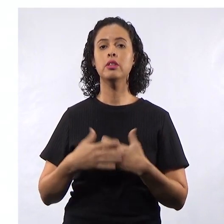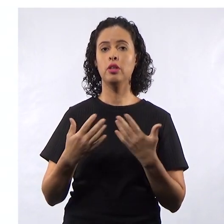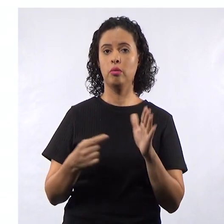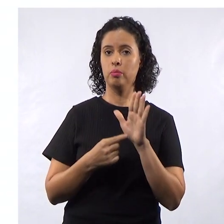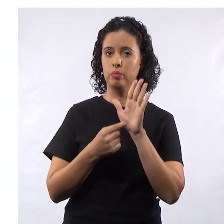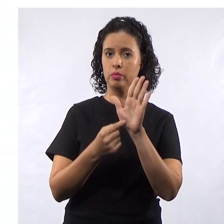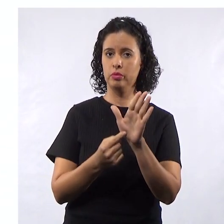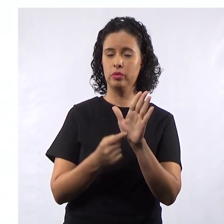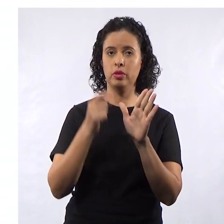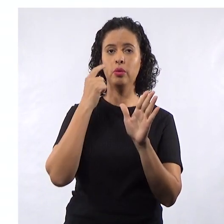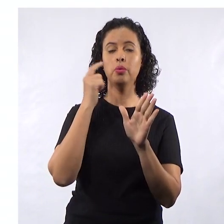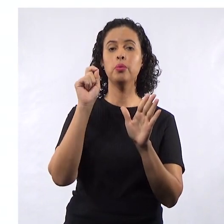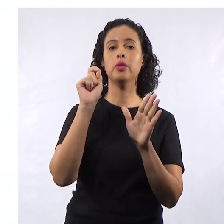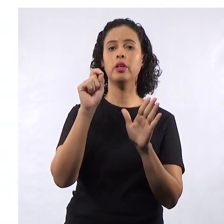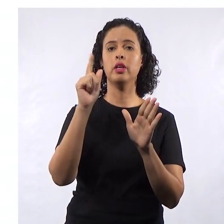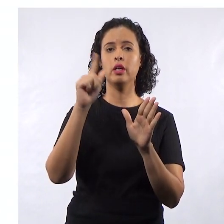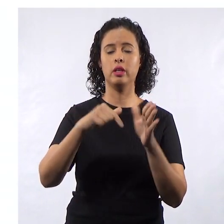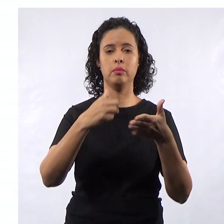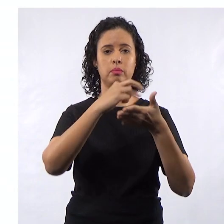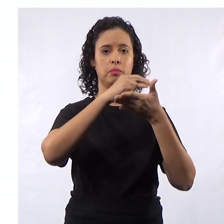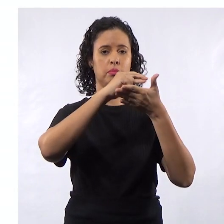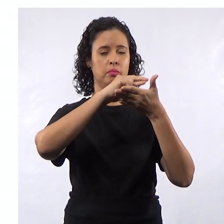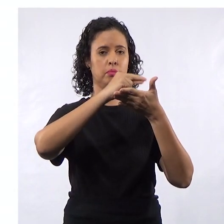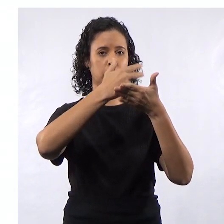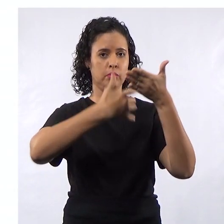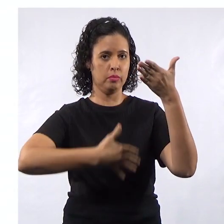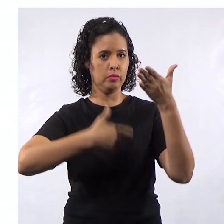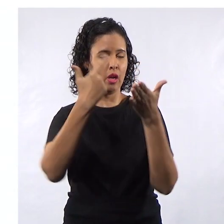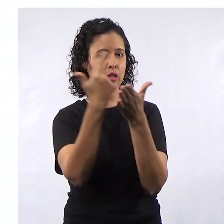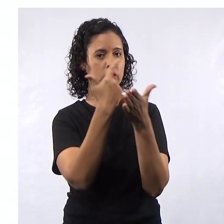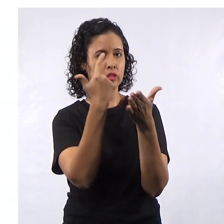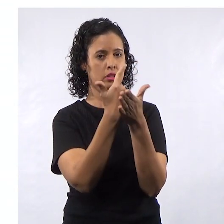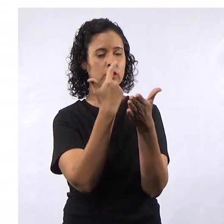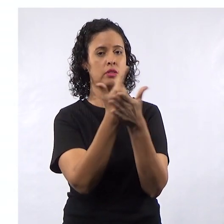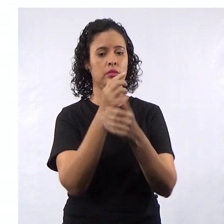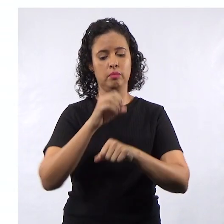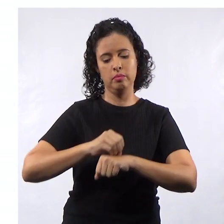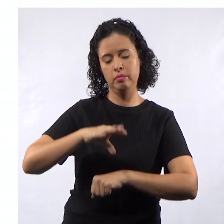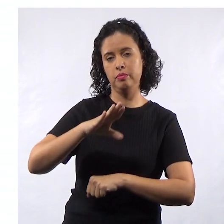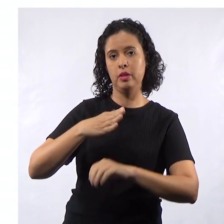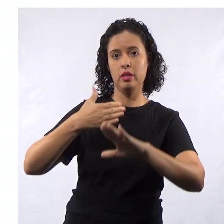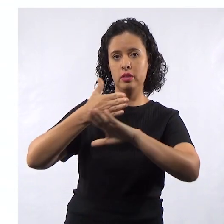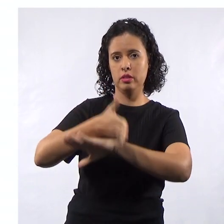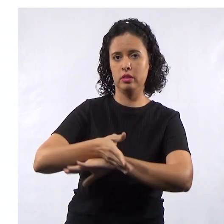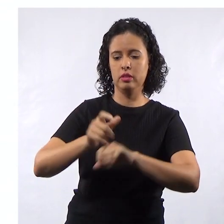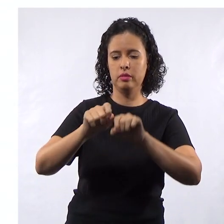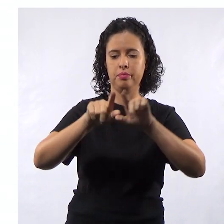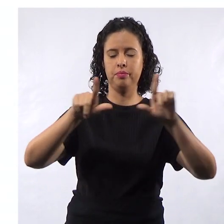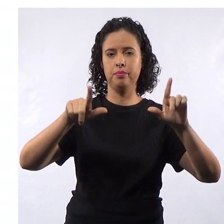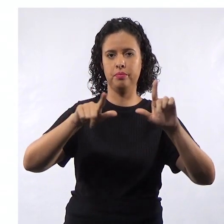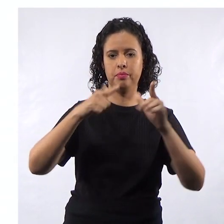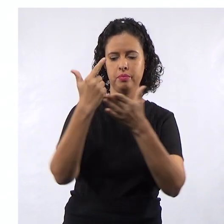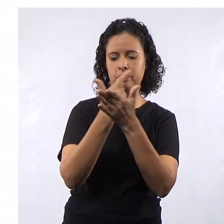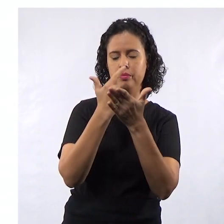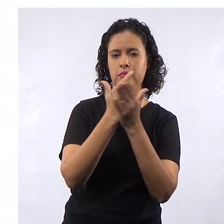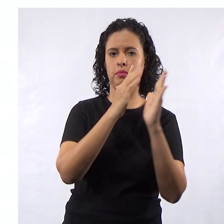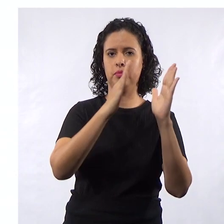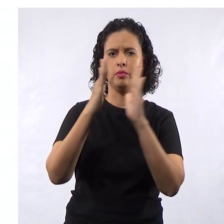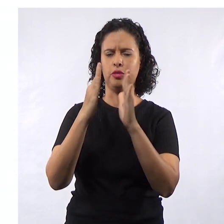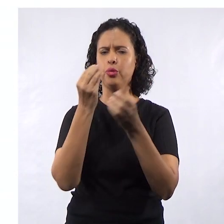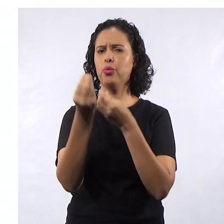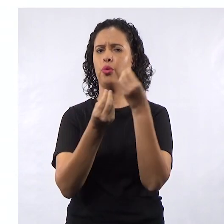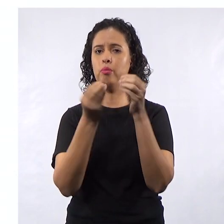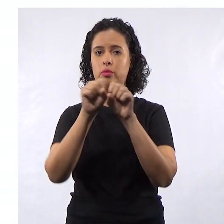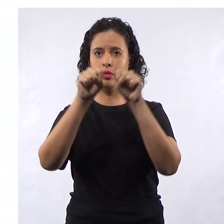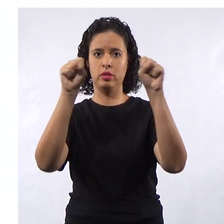a nossa bibliografia recomendada. Façam acesso à minha biblioteca virtual. Vocês vão entrar no